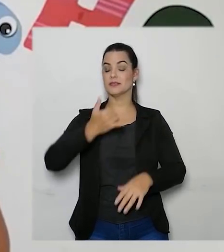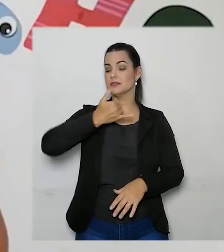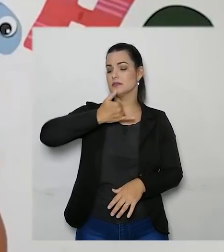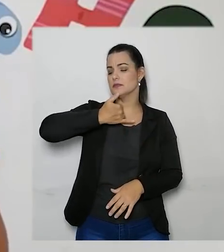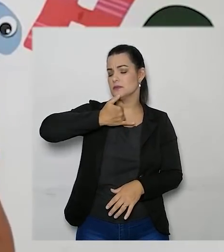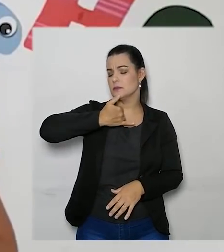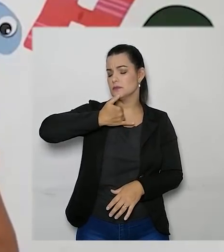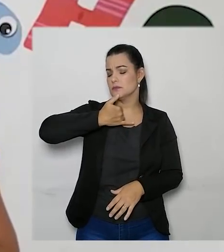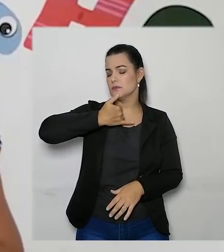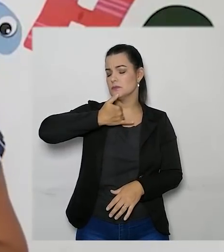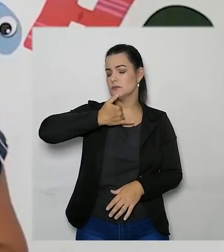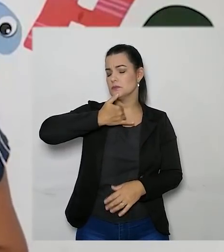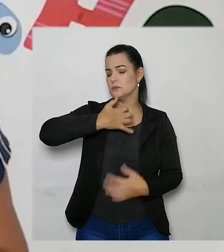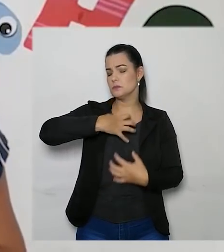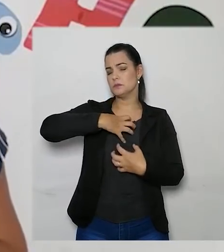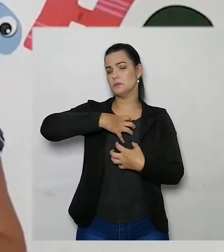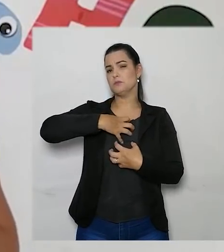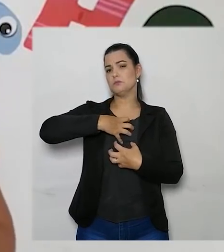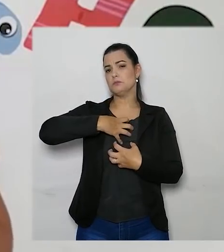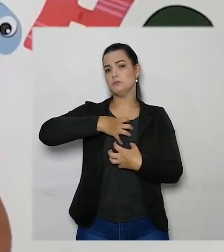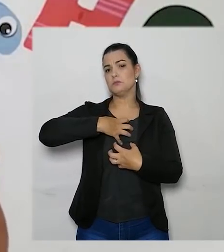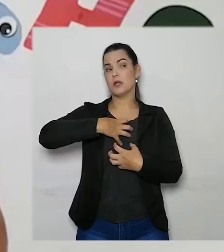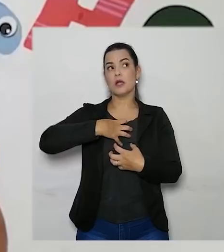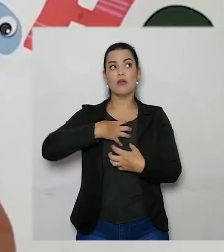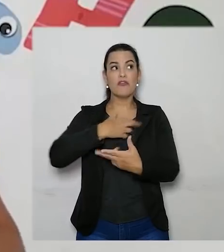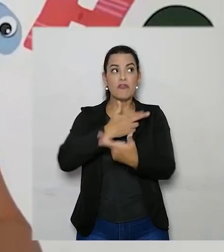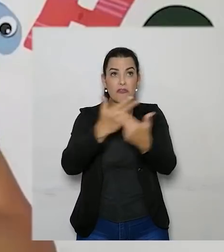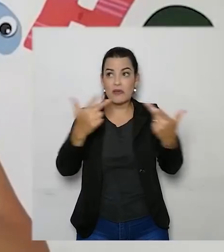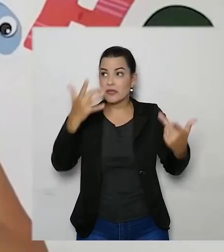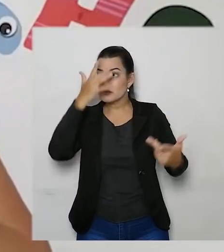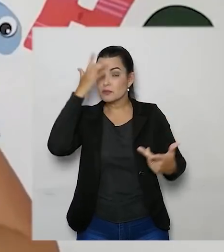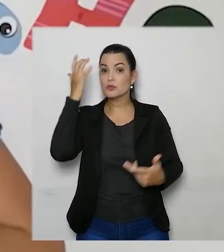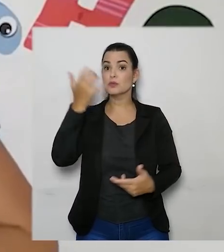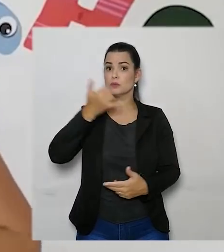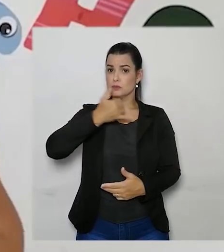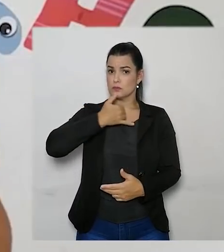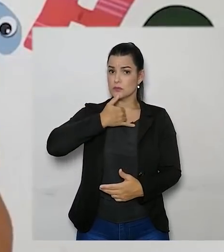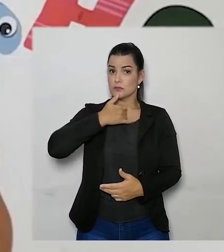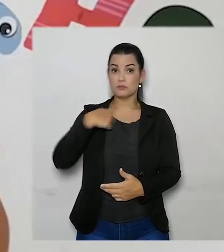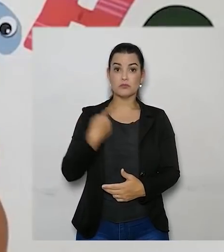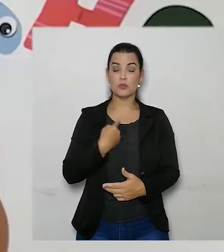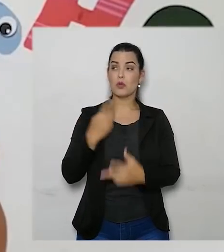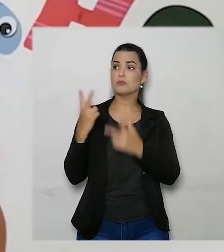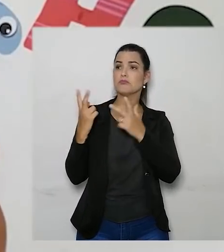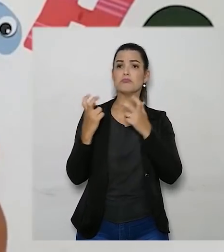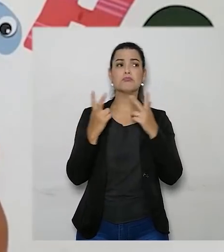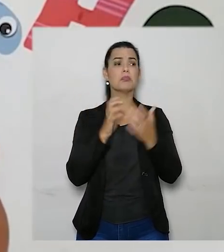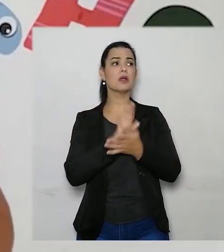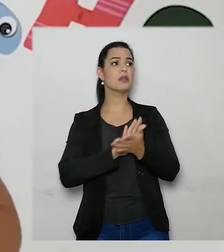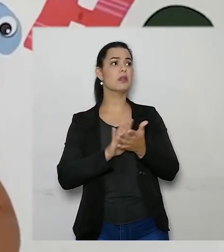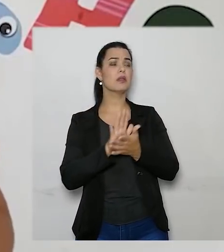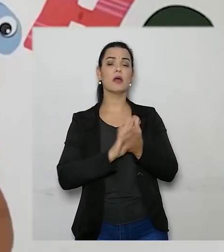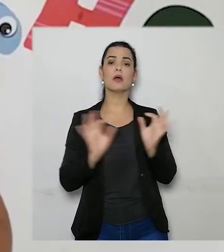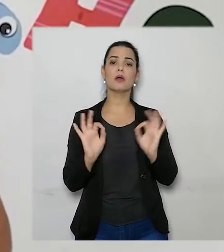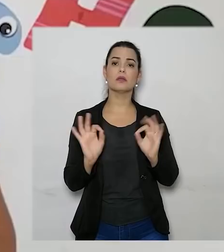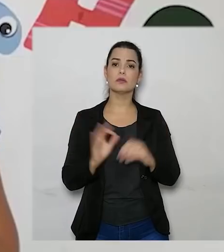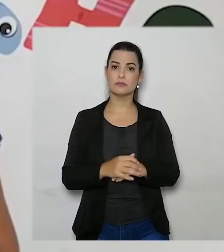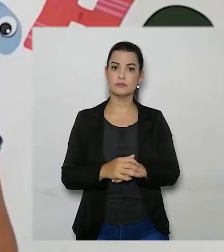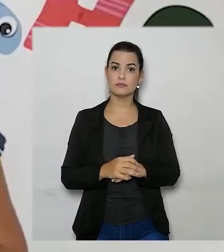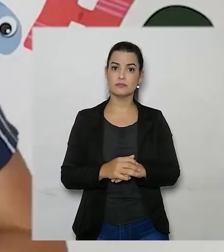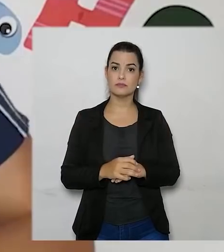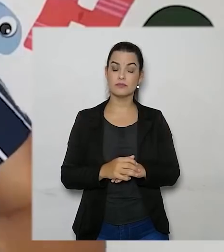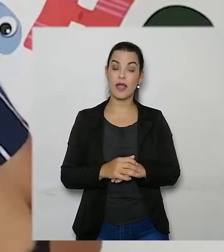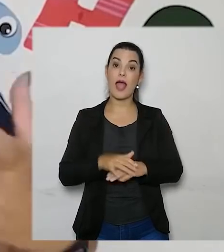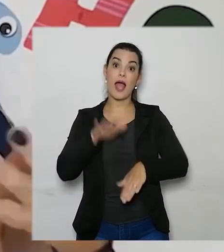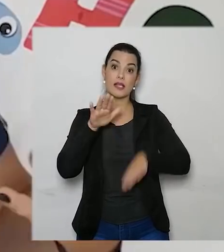tristeza. Tem muitas pessoas que estão tristes e nós nem percebemos, sabia? Não é porque eu